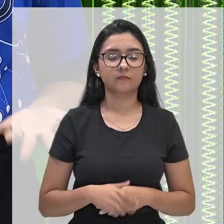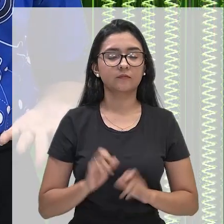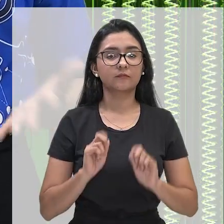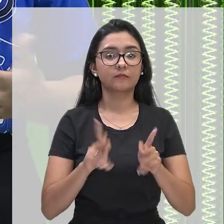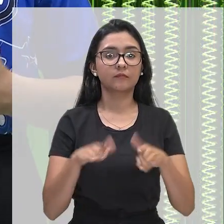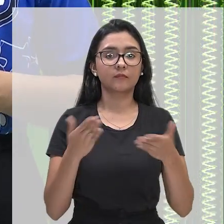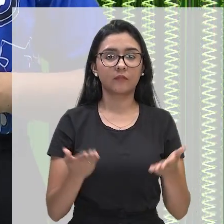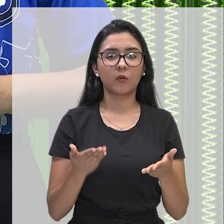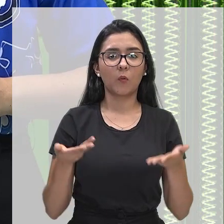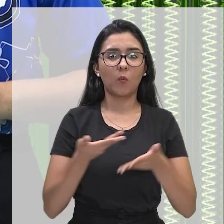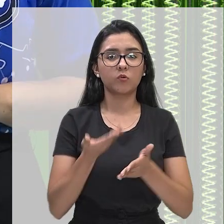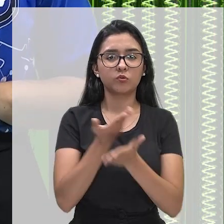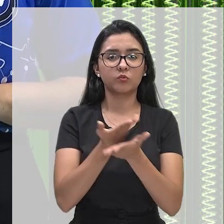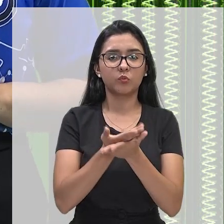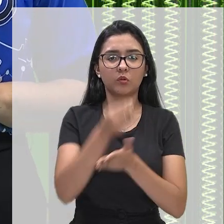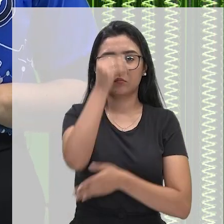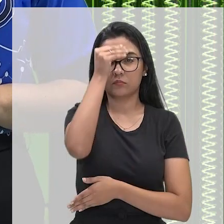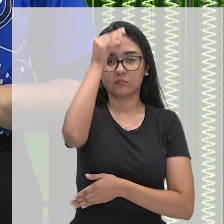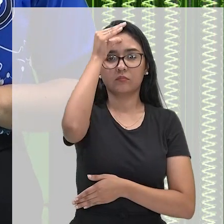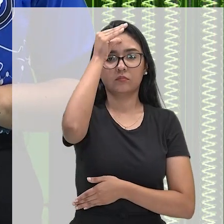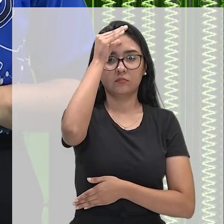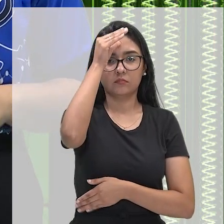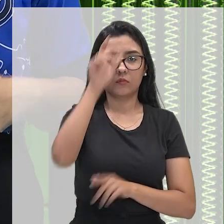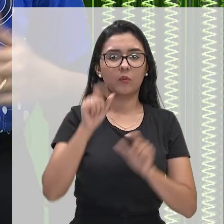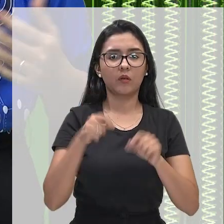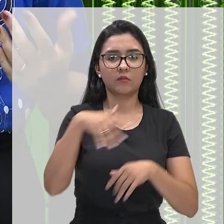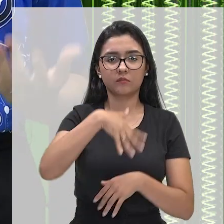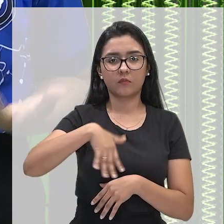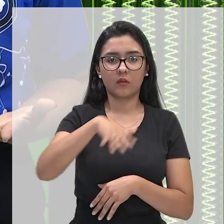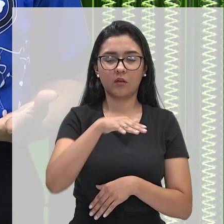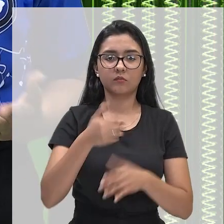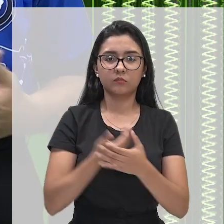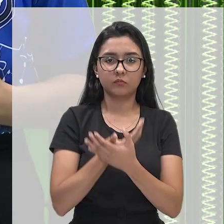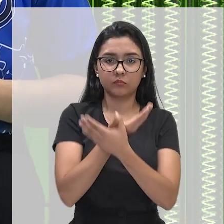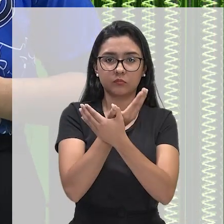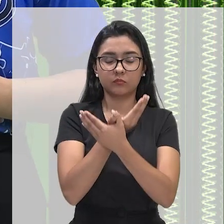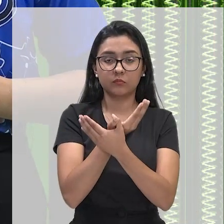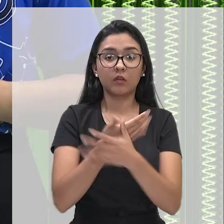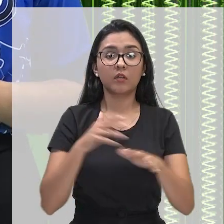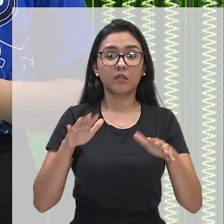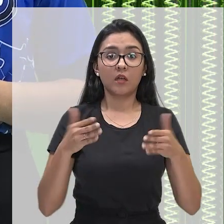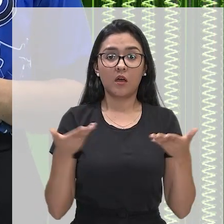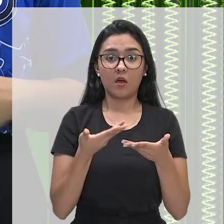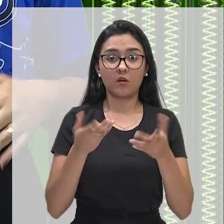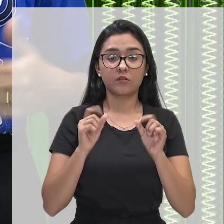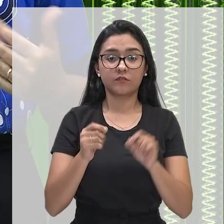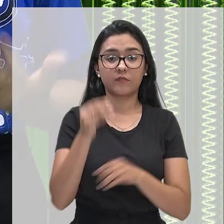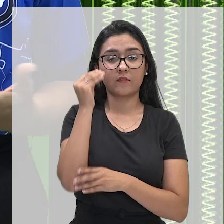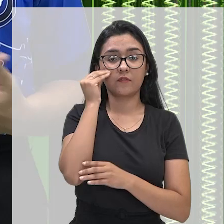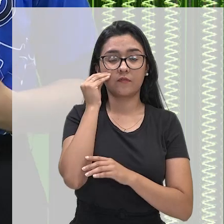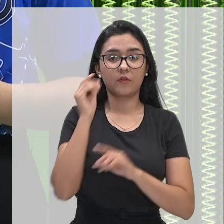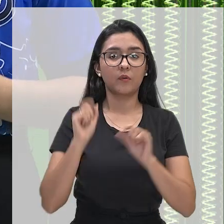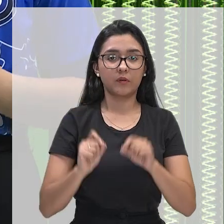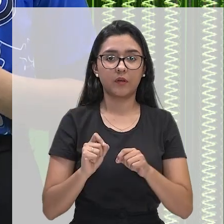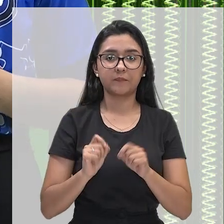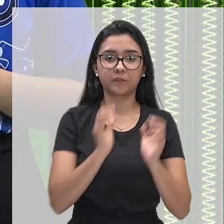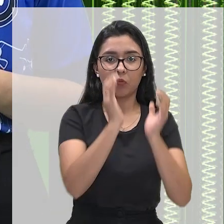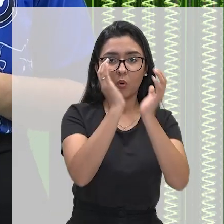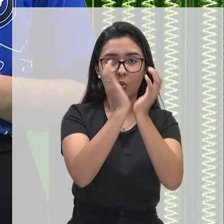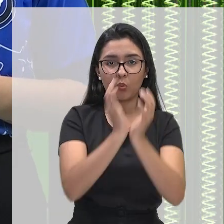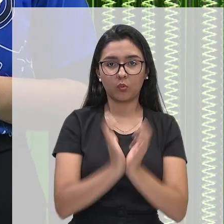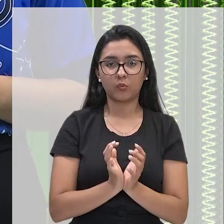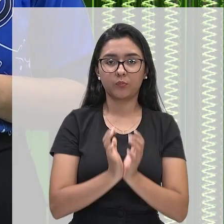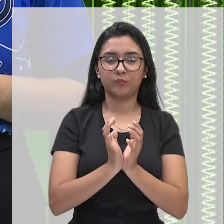Muito bem, então para a gente aprofundar os conhecimentos aí do reino animal, vamos avançando para conhecer as classes